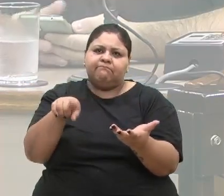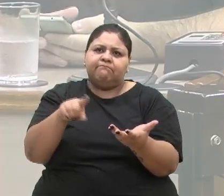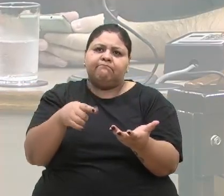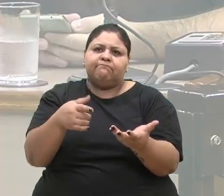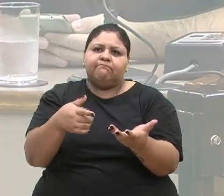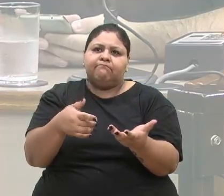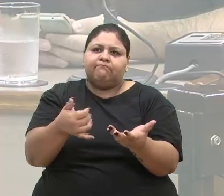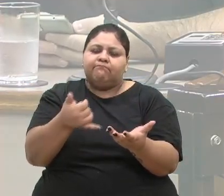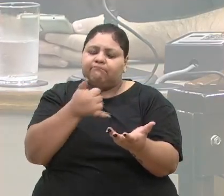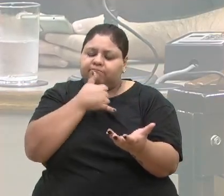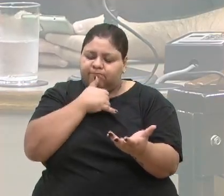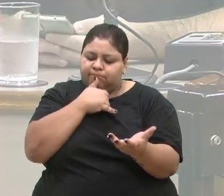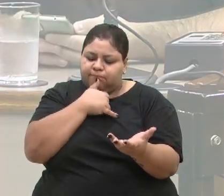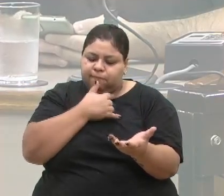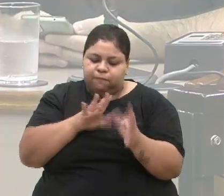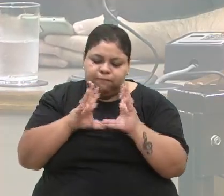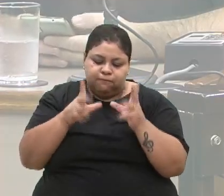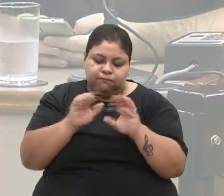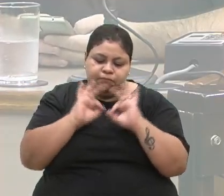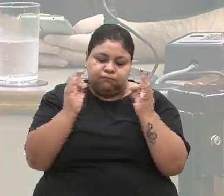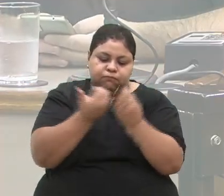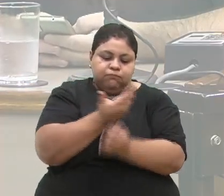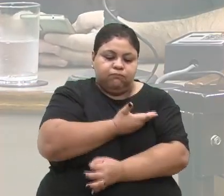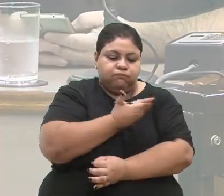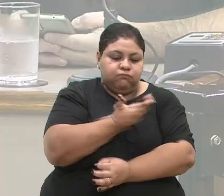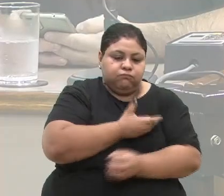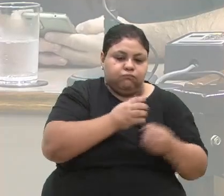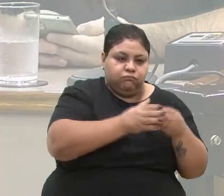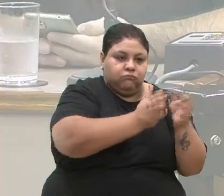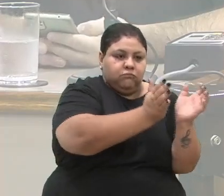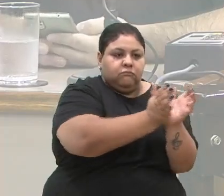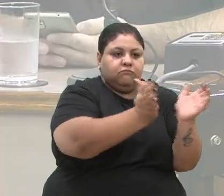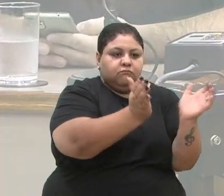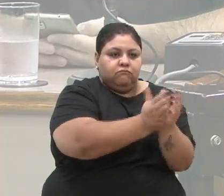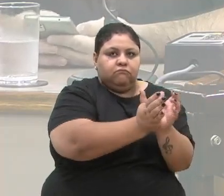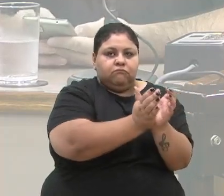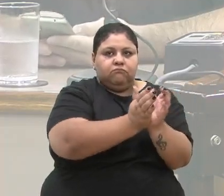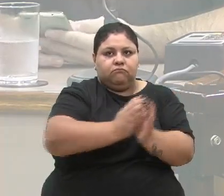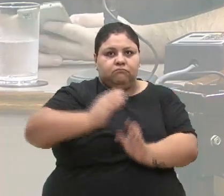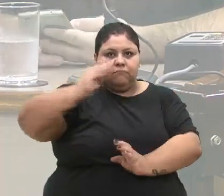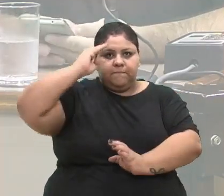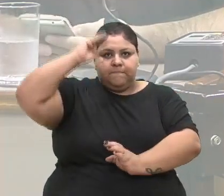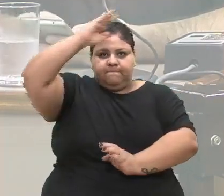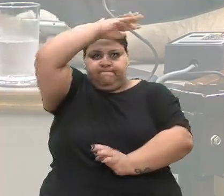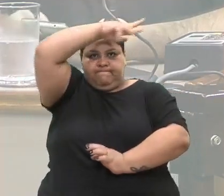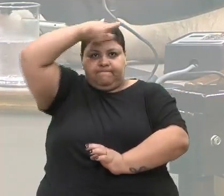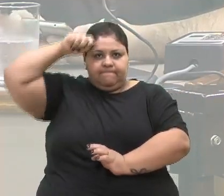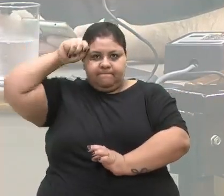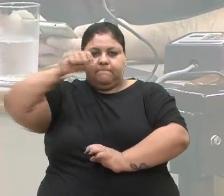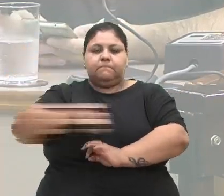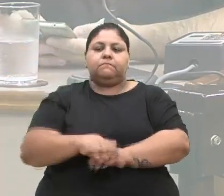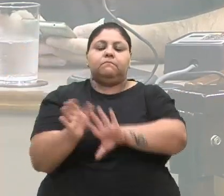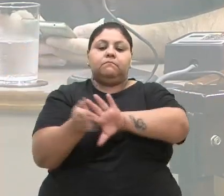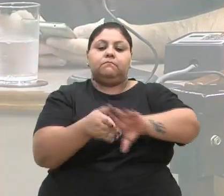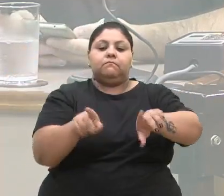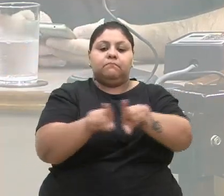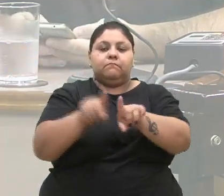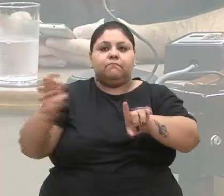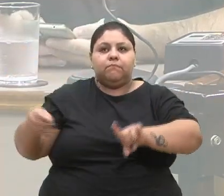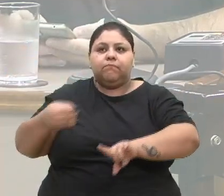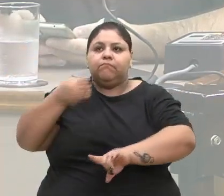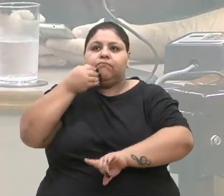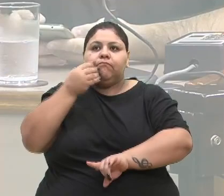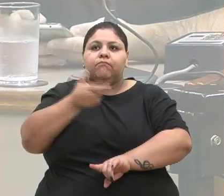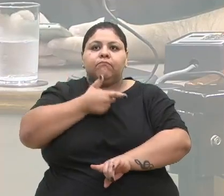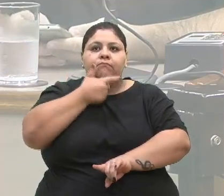nosso pesar a todos os familiares e amigos e aos colegas de farda da nossa Guarda Municipal. Também quero aproveitar e fazer um voto de